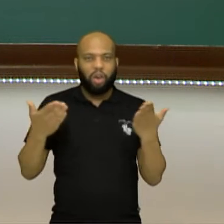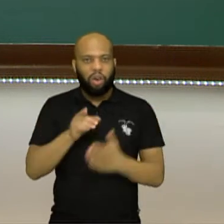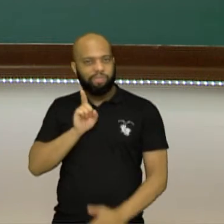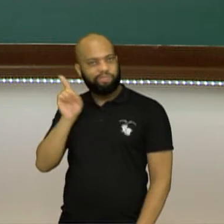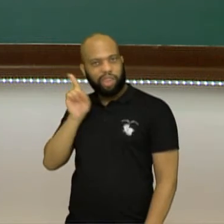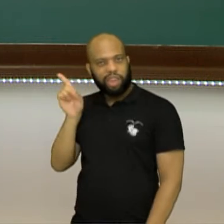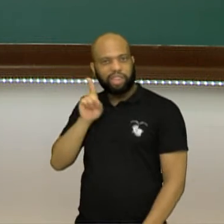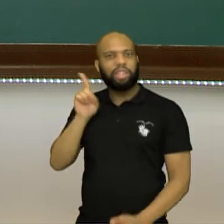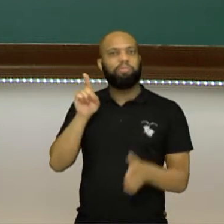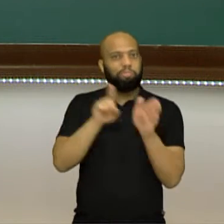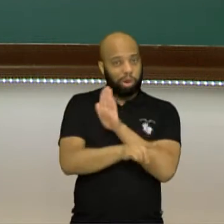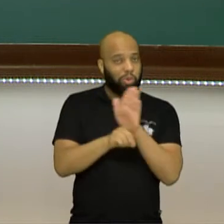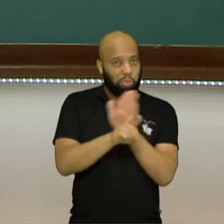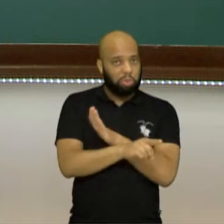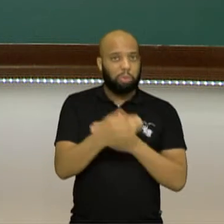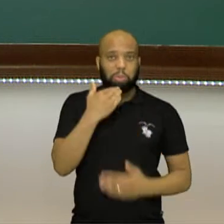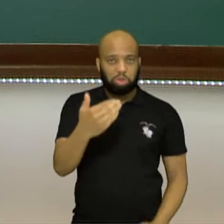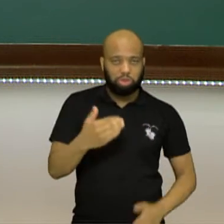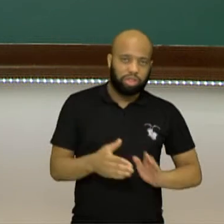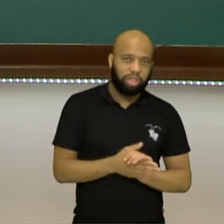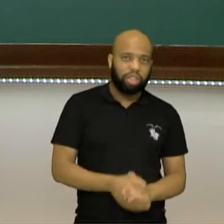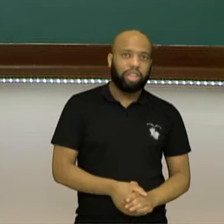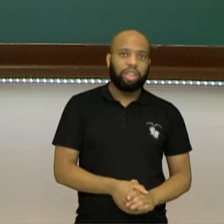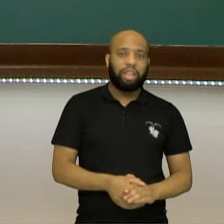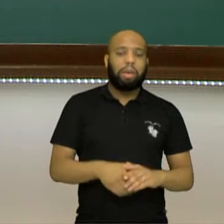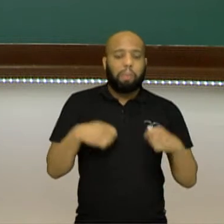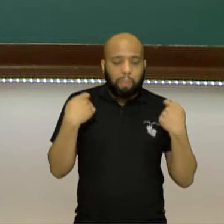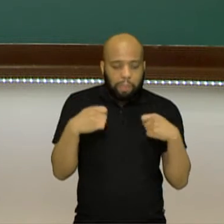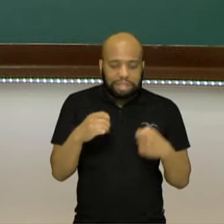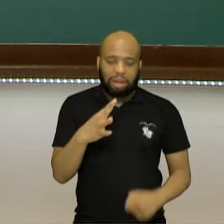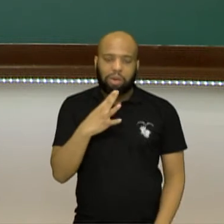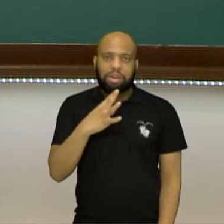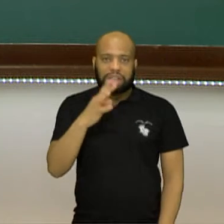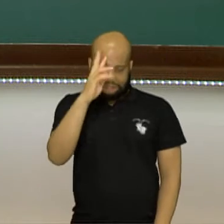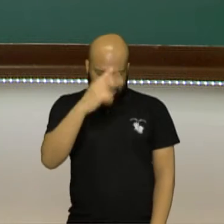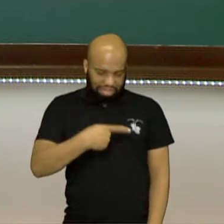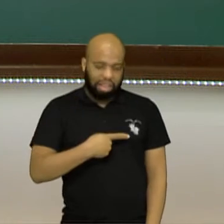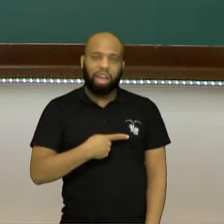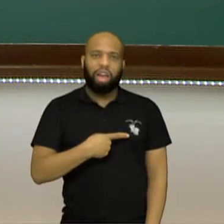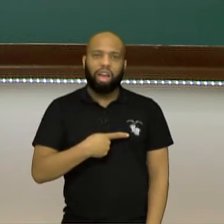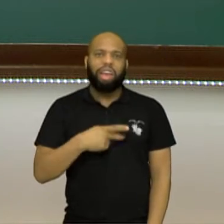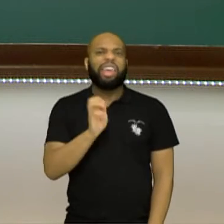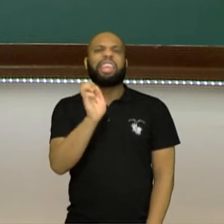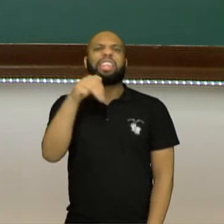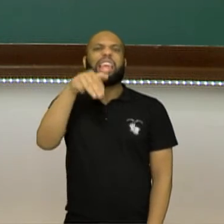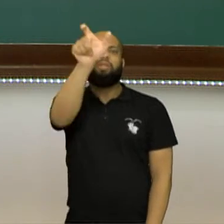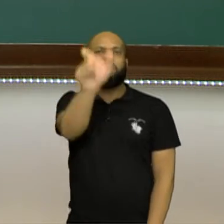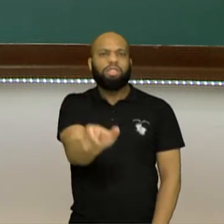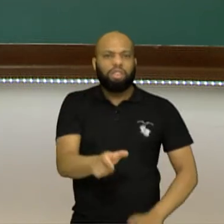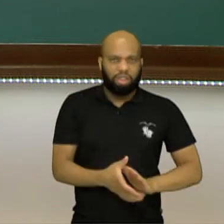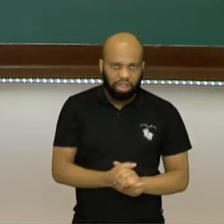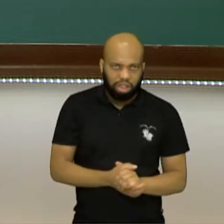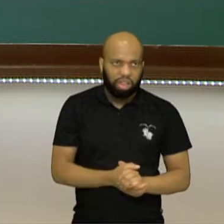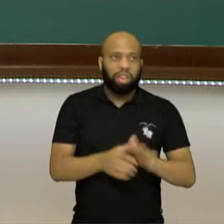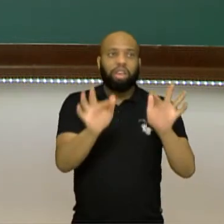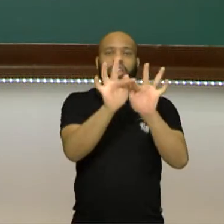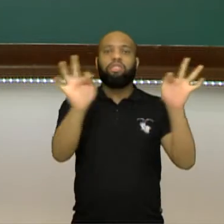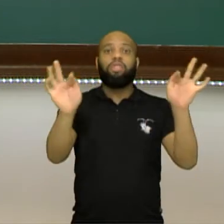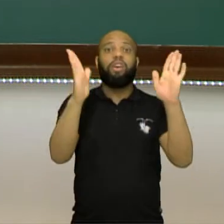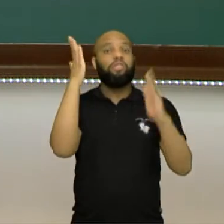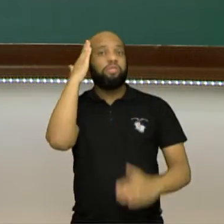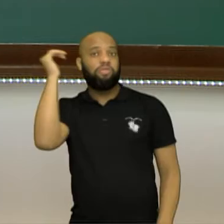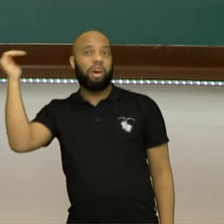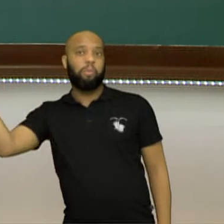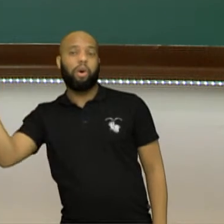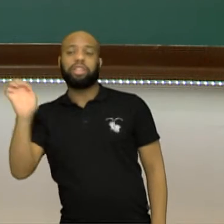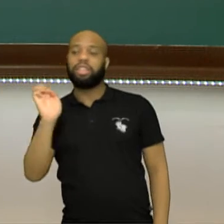que você fez. Se conhecer, saber quem é você. Essa frase famosa